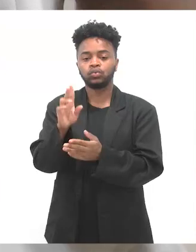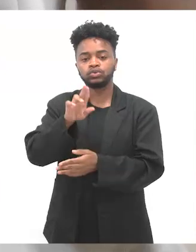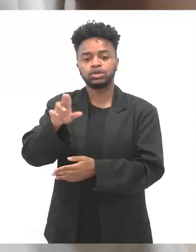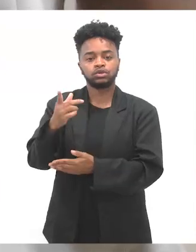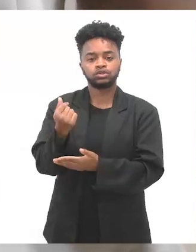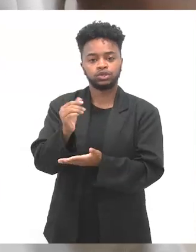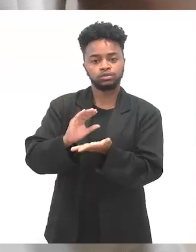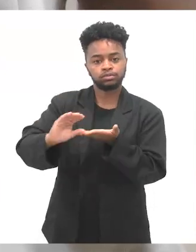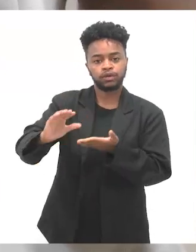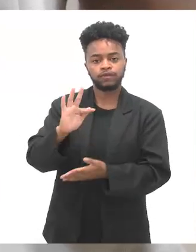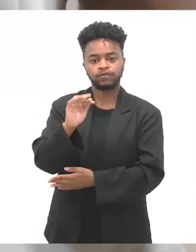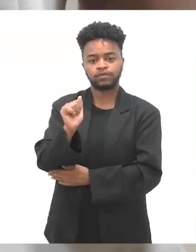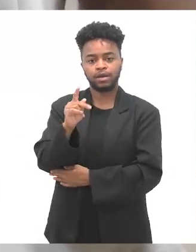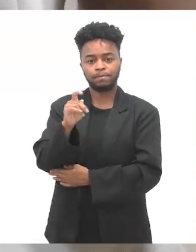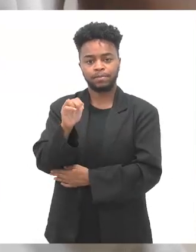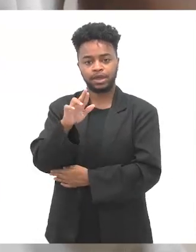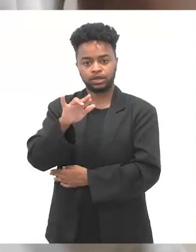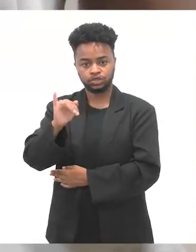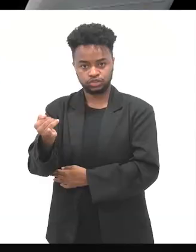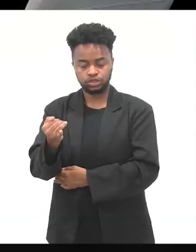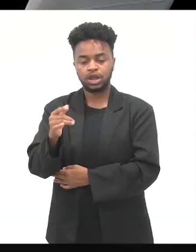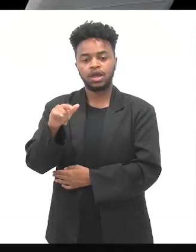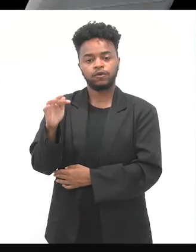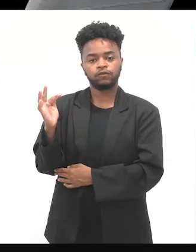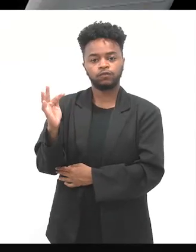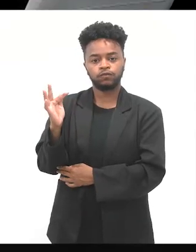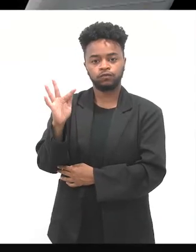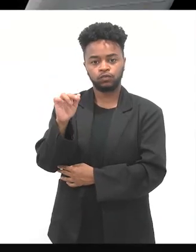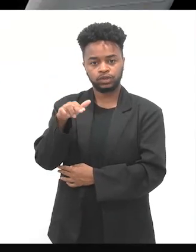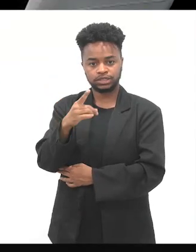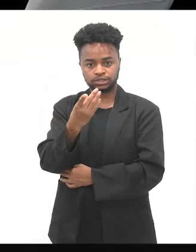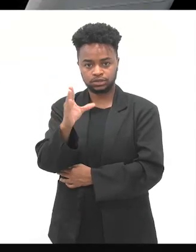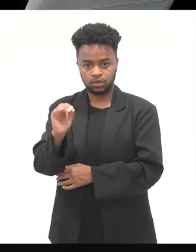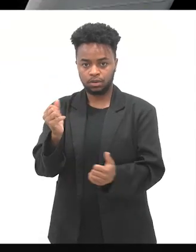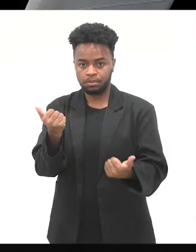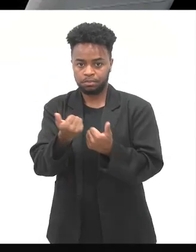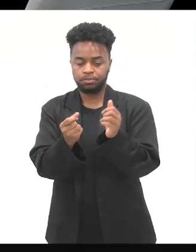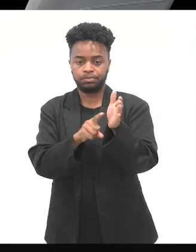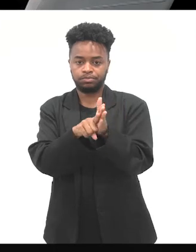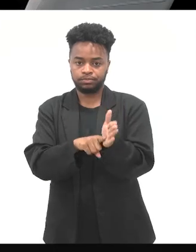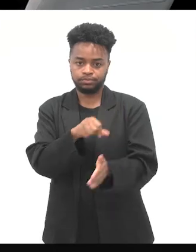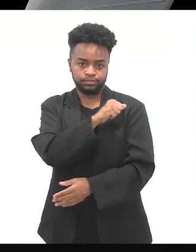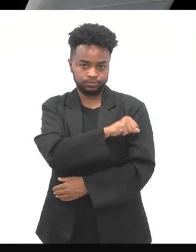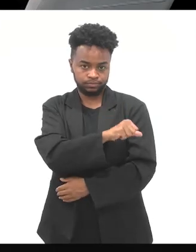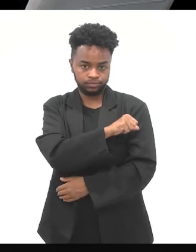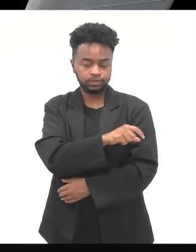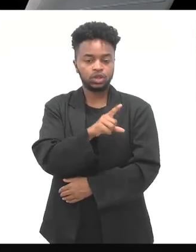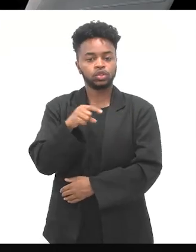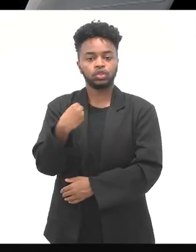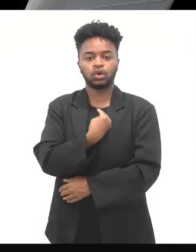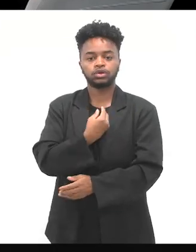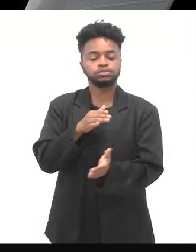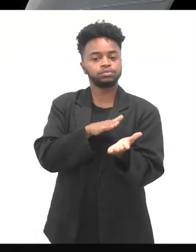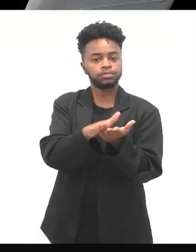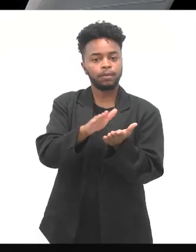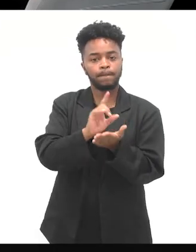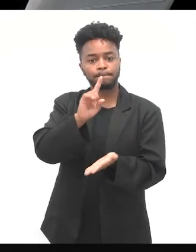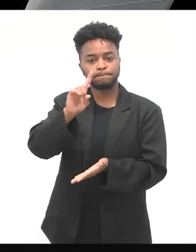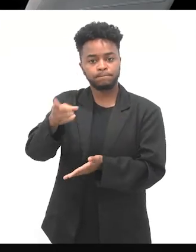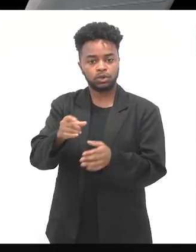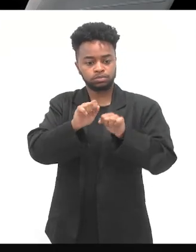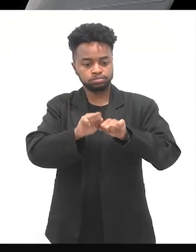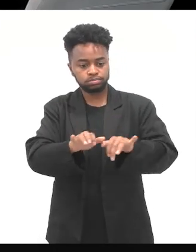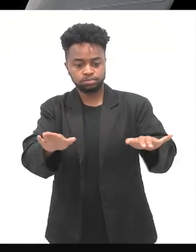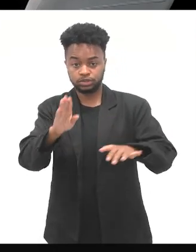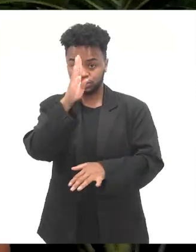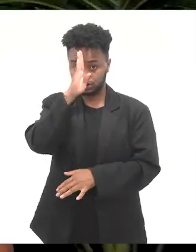Amparo à Pesquisa do Estado do Rio de Janeiro. Então, nós fizemos 1.000 cópias para ampla distribuição gratuita, e existe também